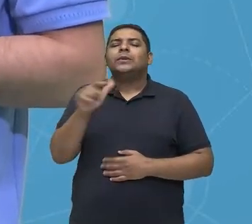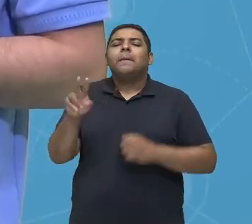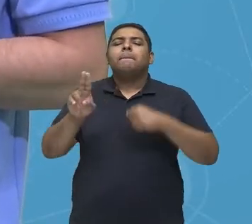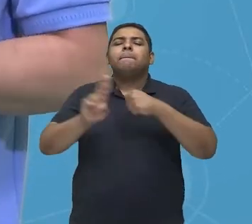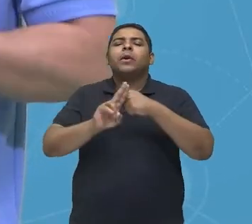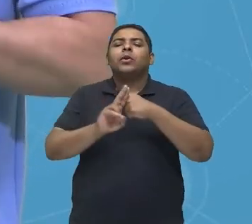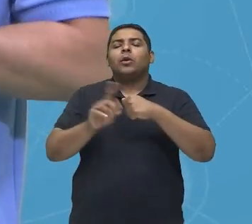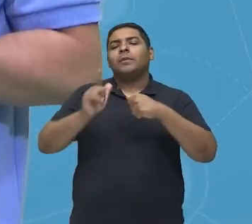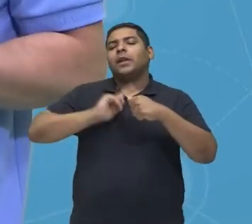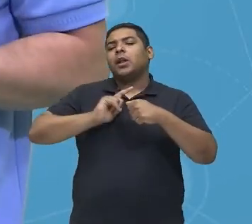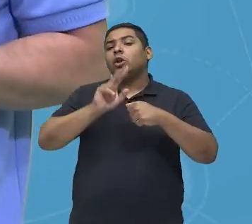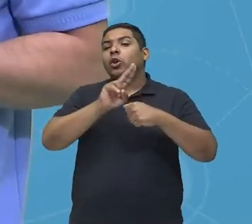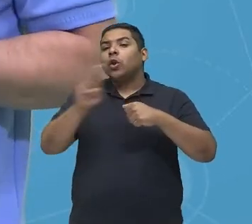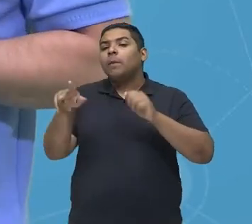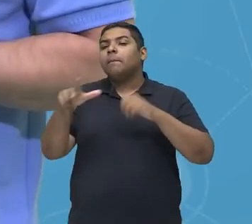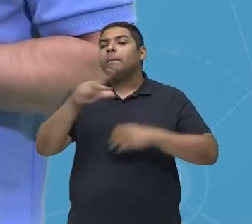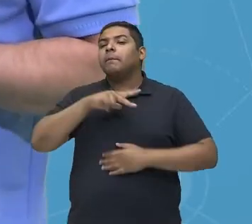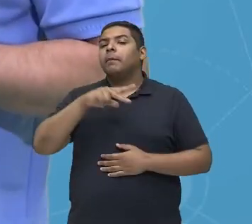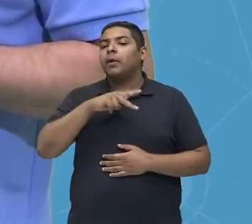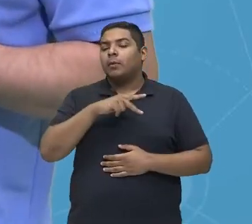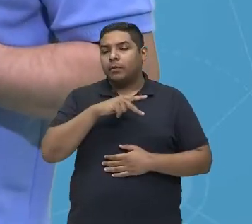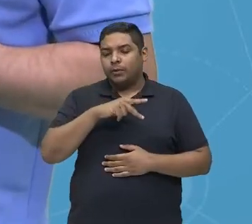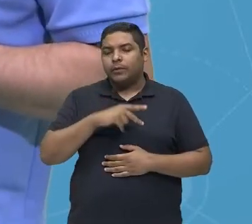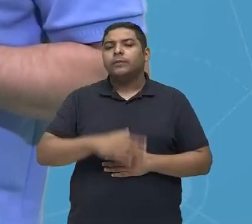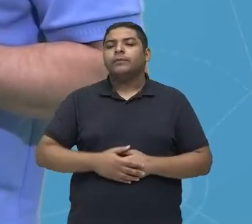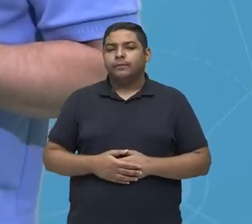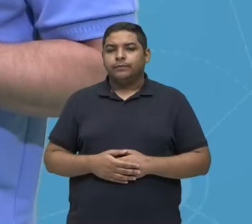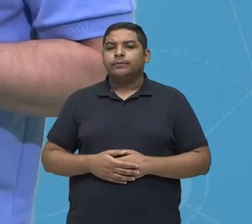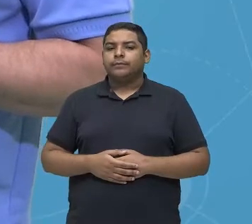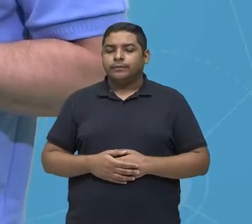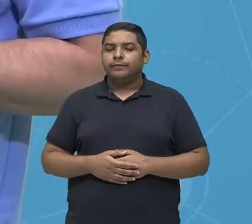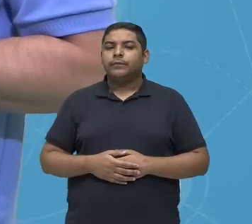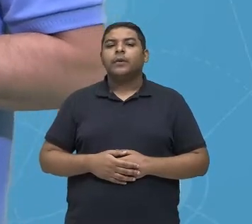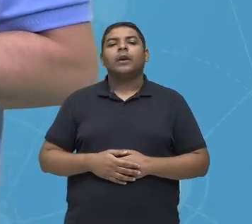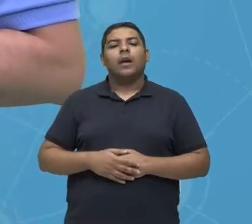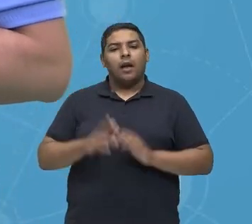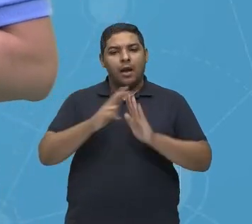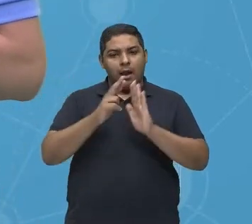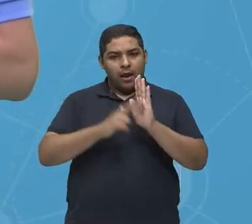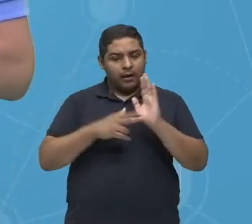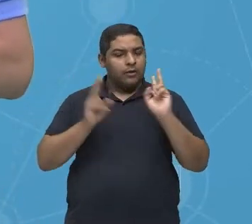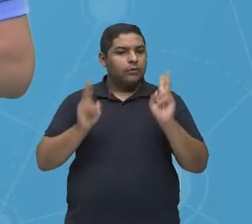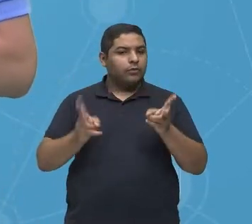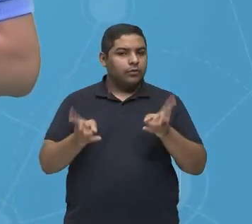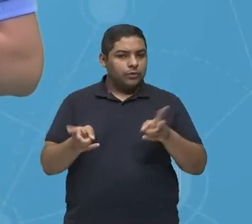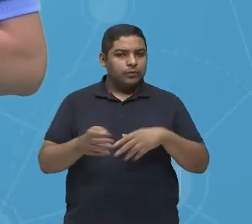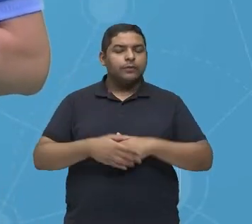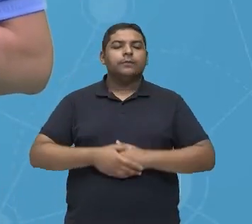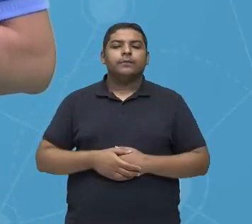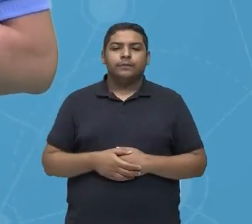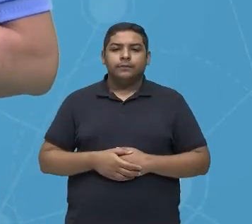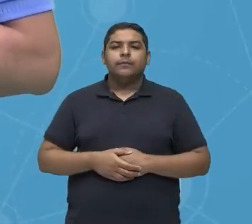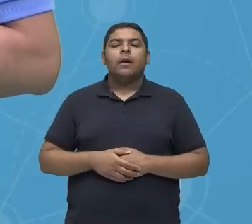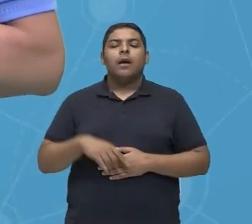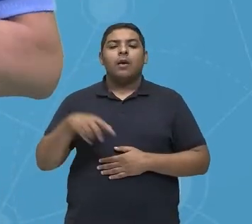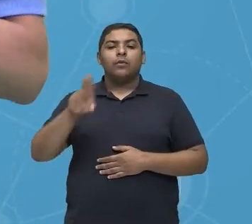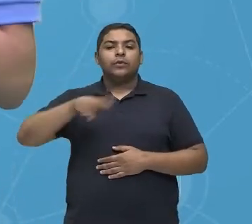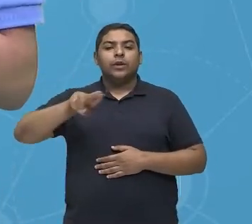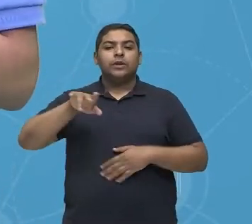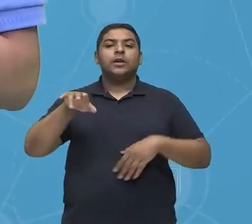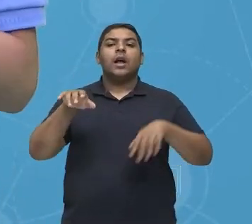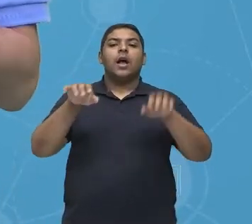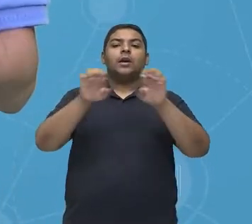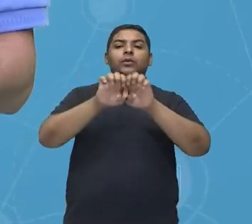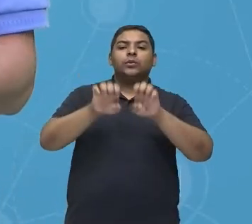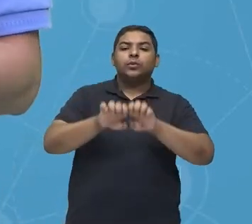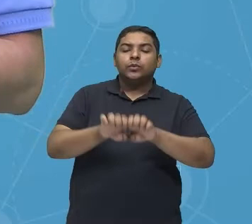nome próprio. A regra continua valendo, tá certo? Eu vou utilizar, então, sempre essa estrutura, tá certo? Se for